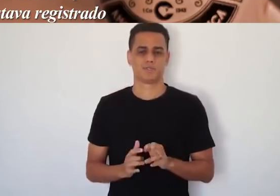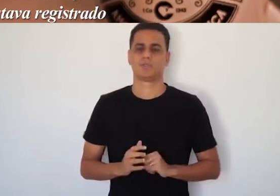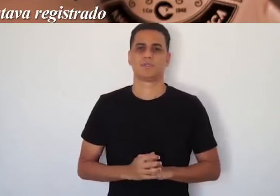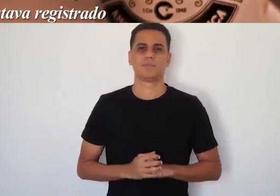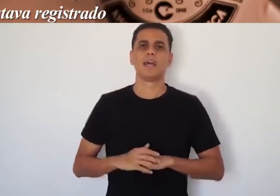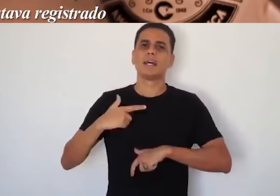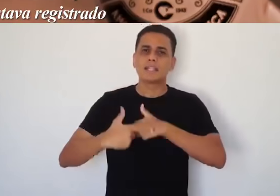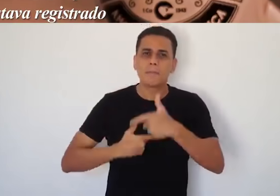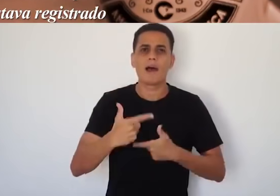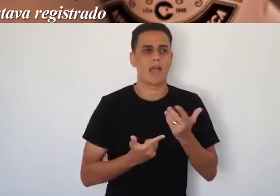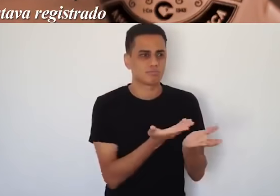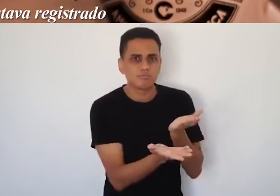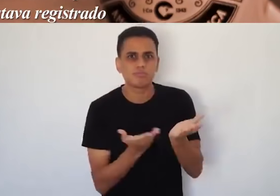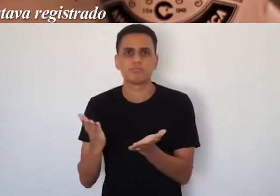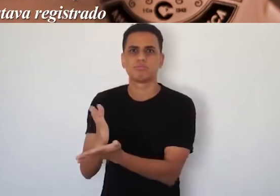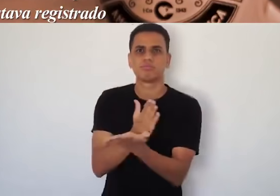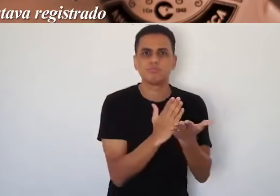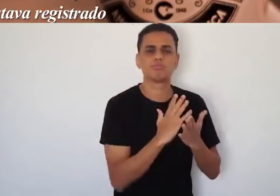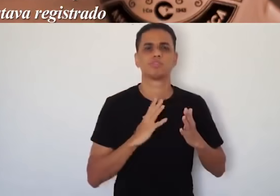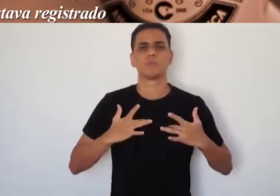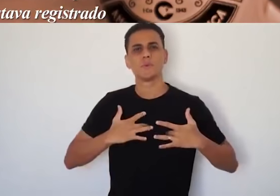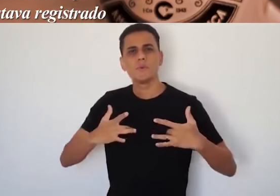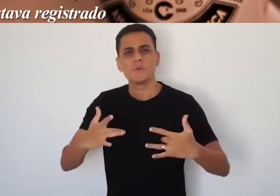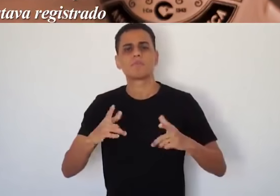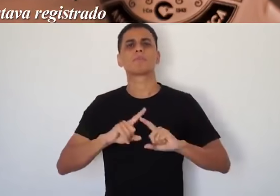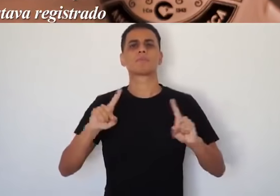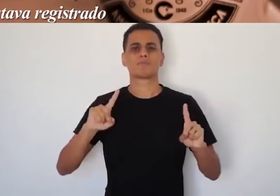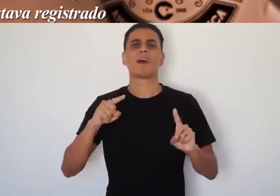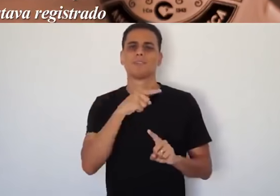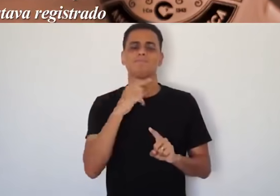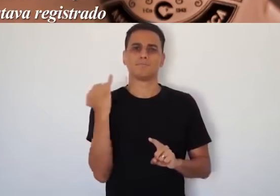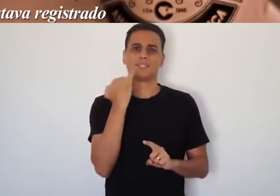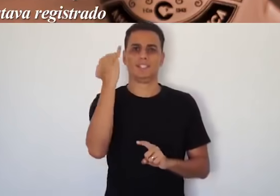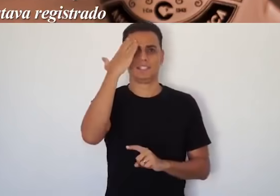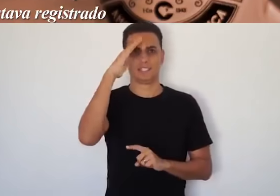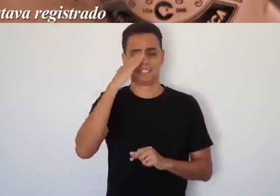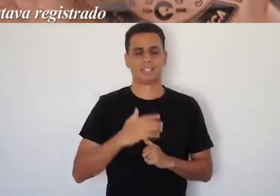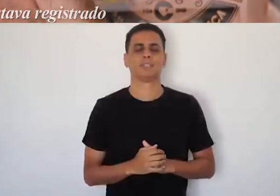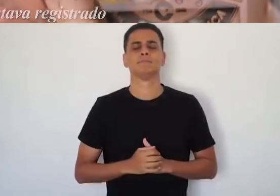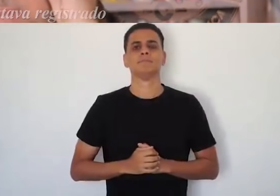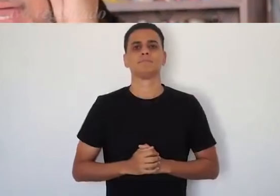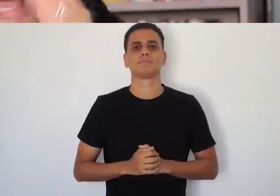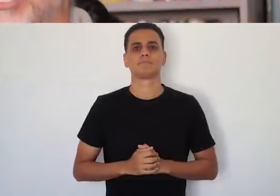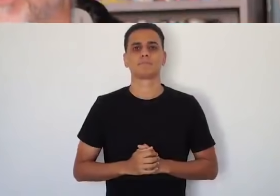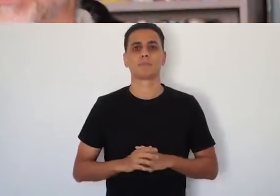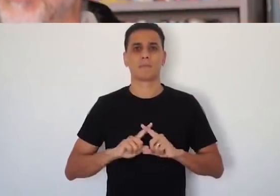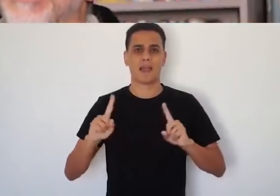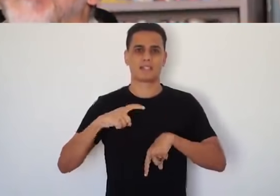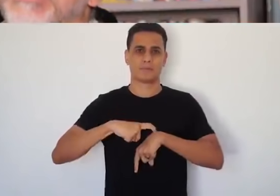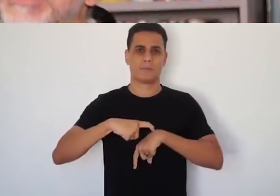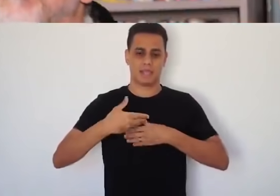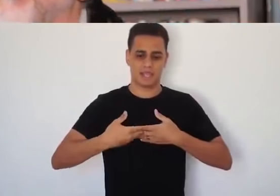os mortos que neles havia, e cada um foi julgado de acordo com o que tinha feito. Eu quero terminar este